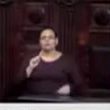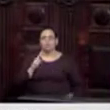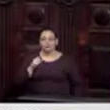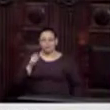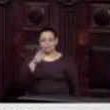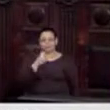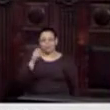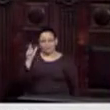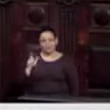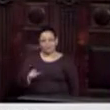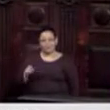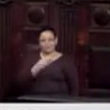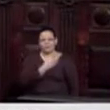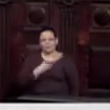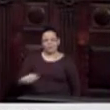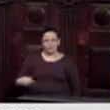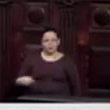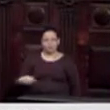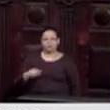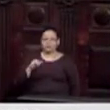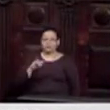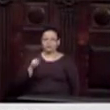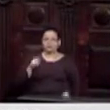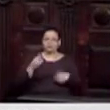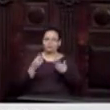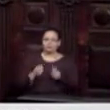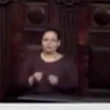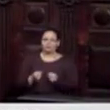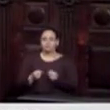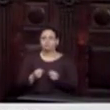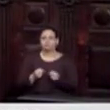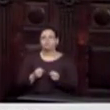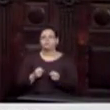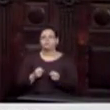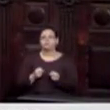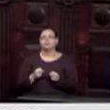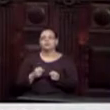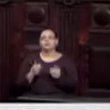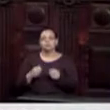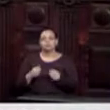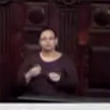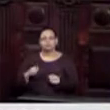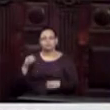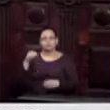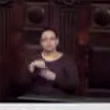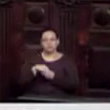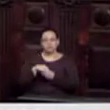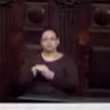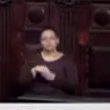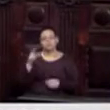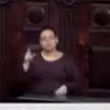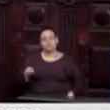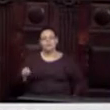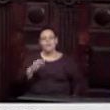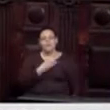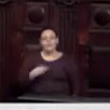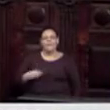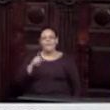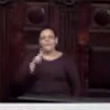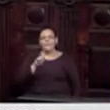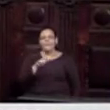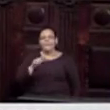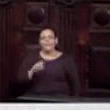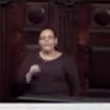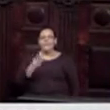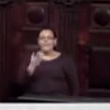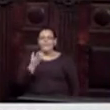governador. Se ele for aprovado, os efeitos têm que ser dentro do mandato do governador Pezão. Mas eu queria dizer,